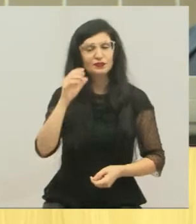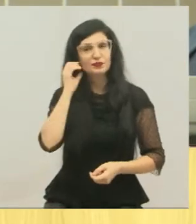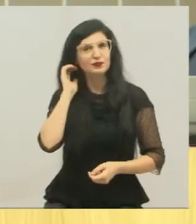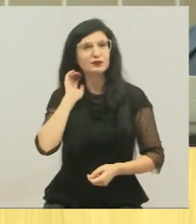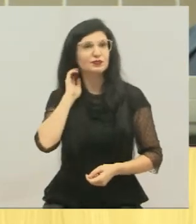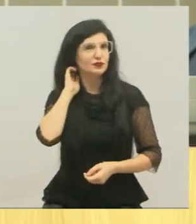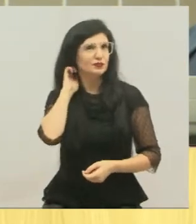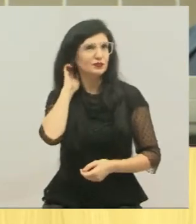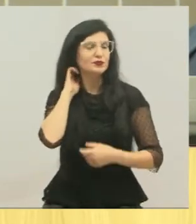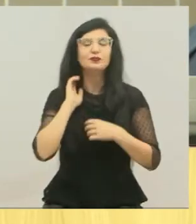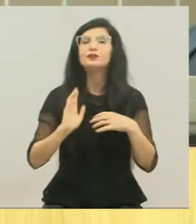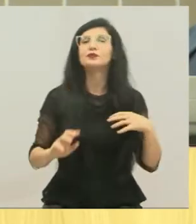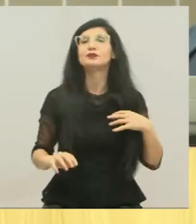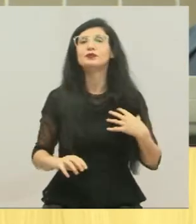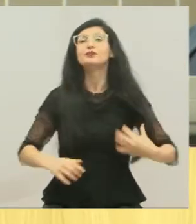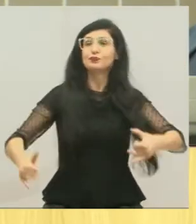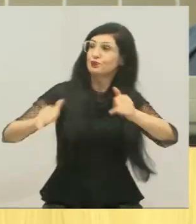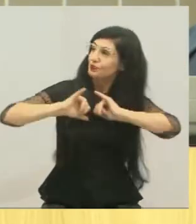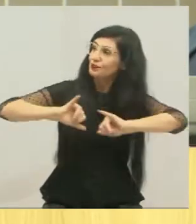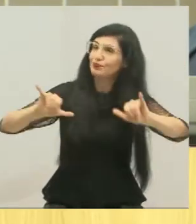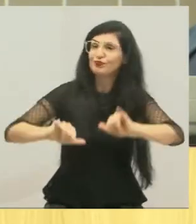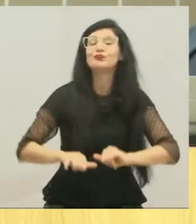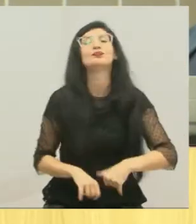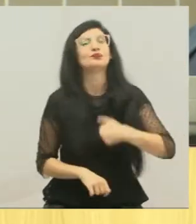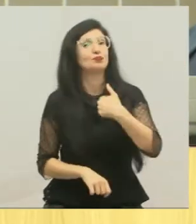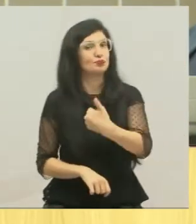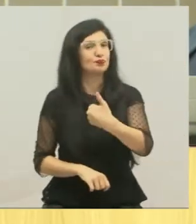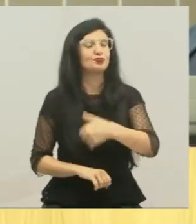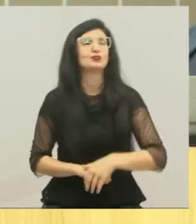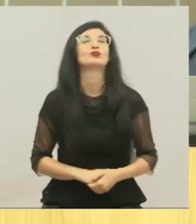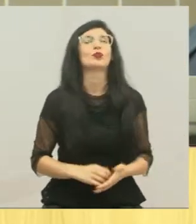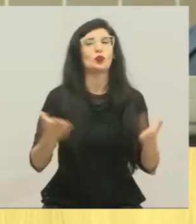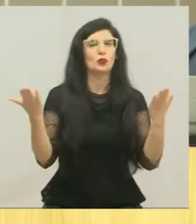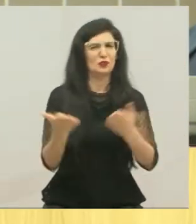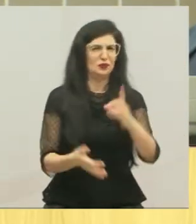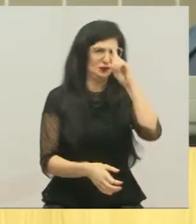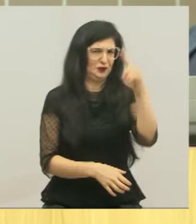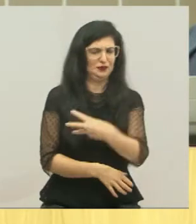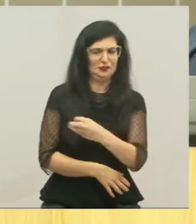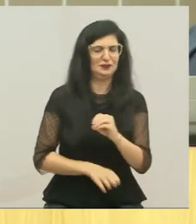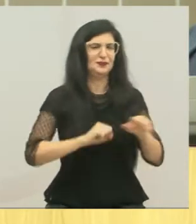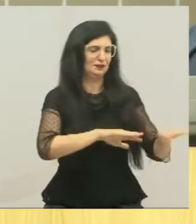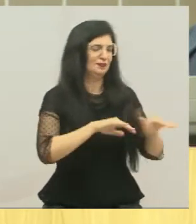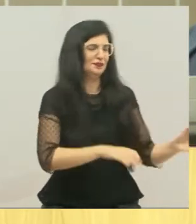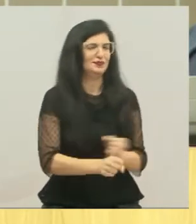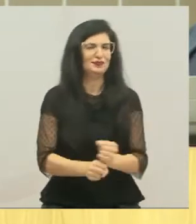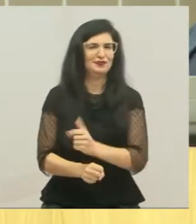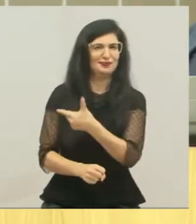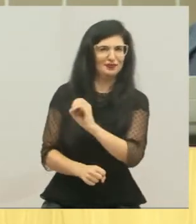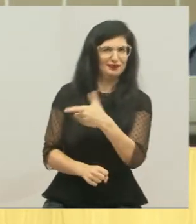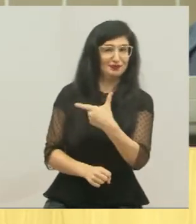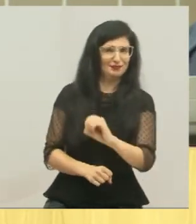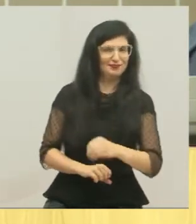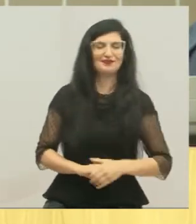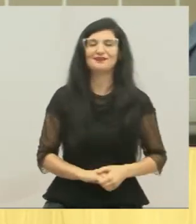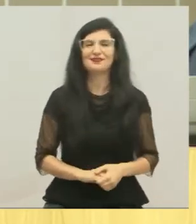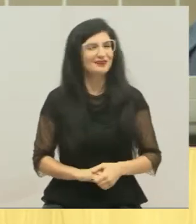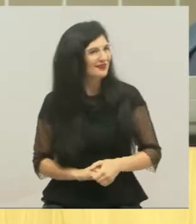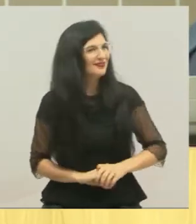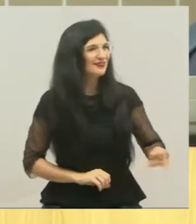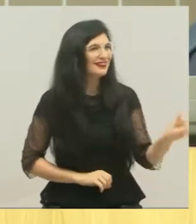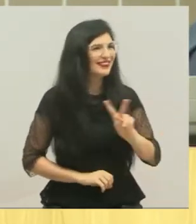para a divulgação da presente manifestação. Sala de Sessões, 30 de setembro de 2020,